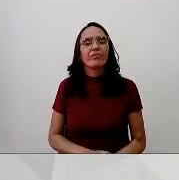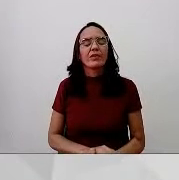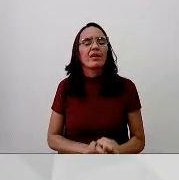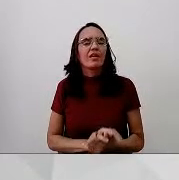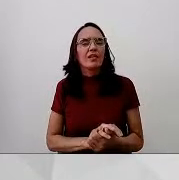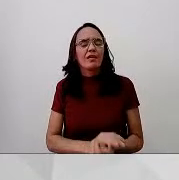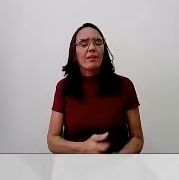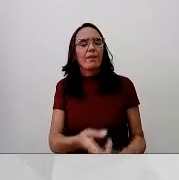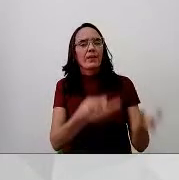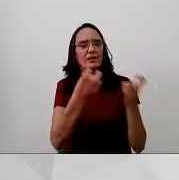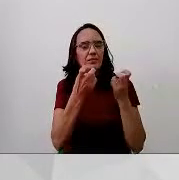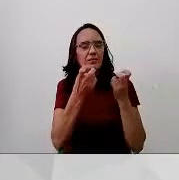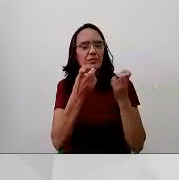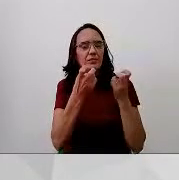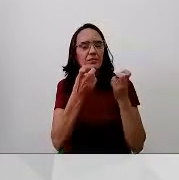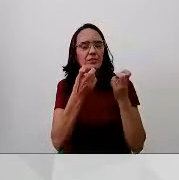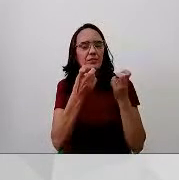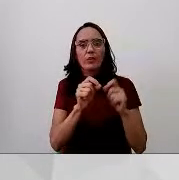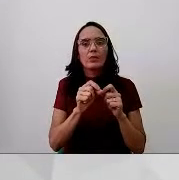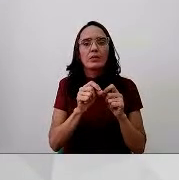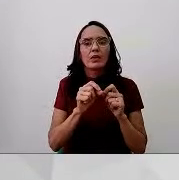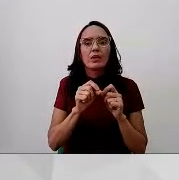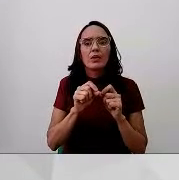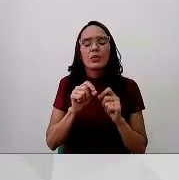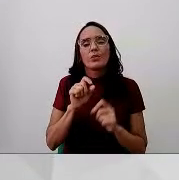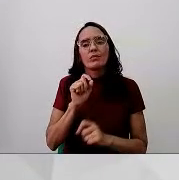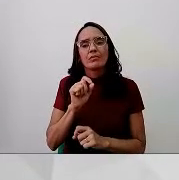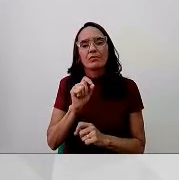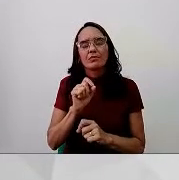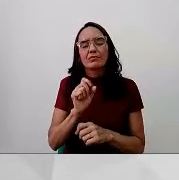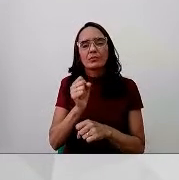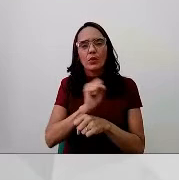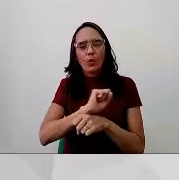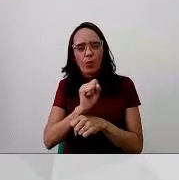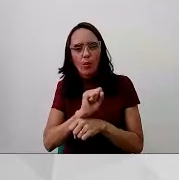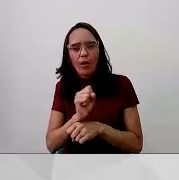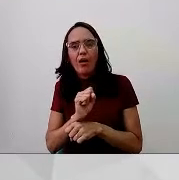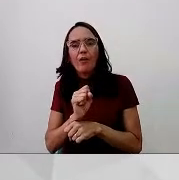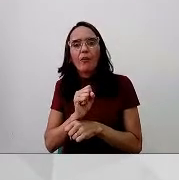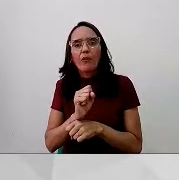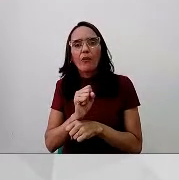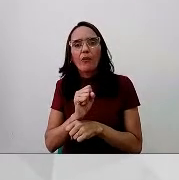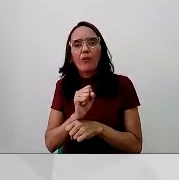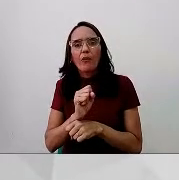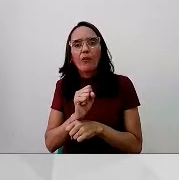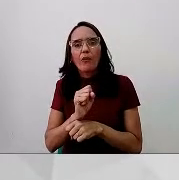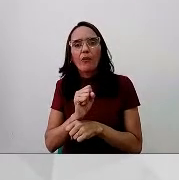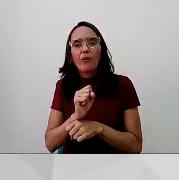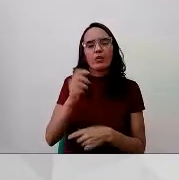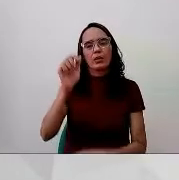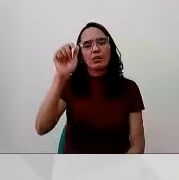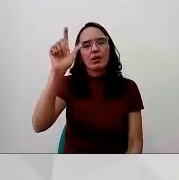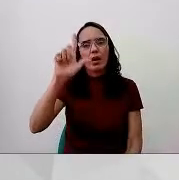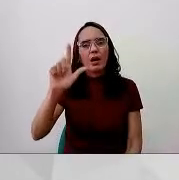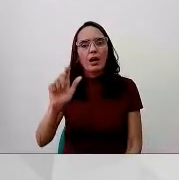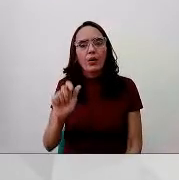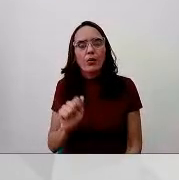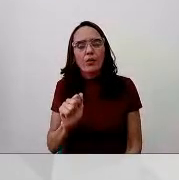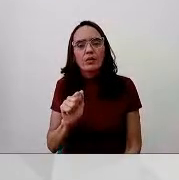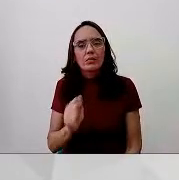né? Então, com bastante algoritmos de reconhecimento de padrões, né, todo automatizado,